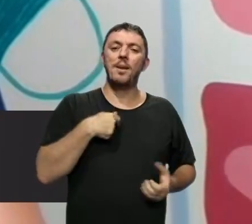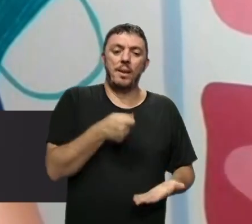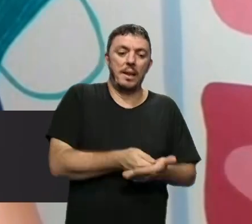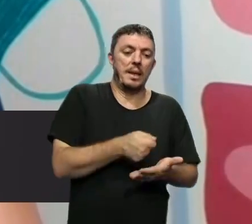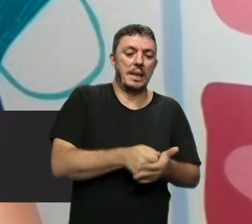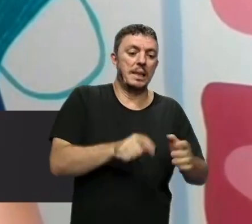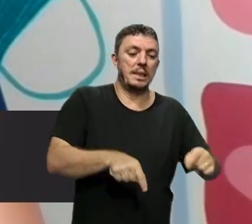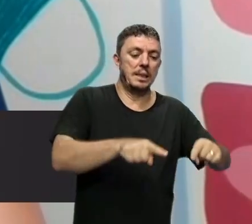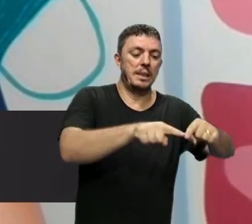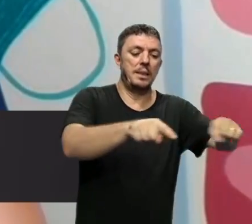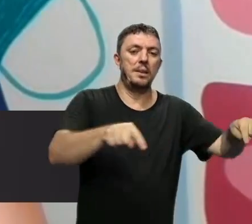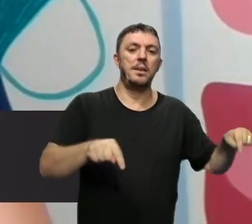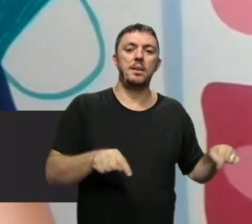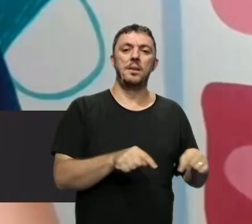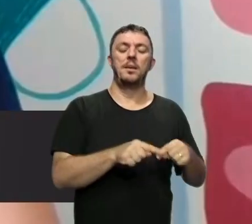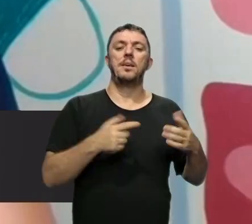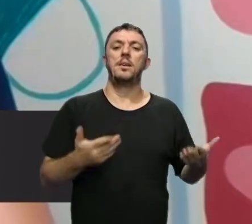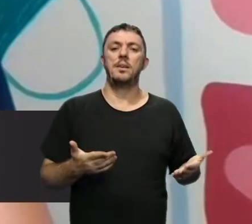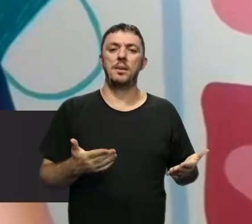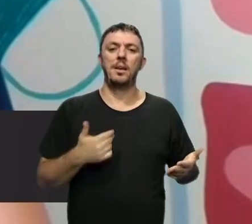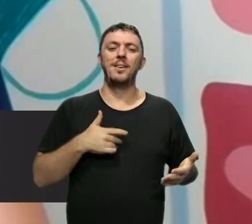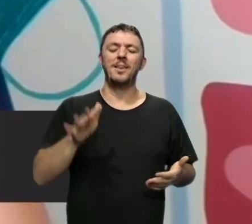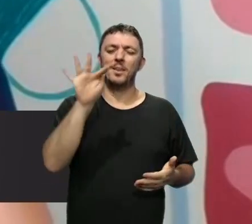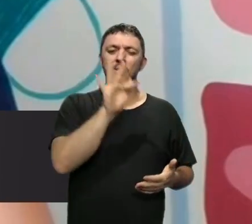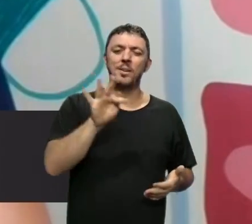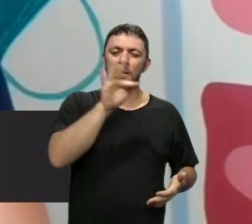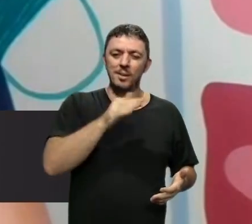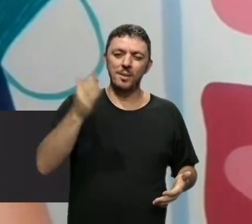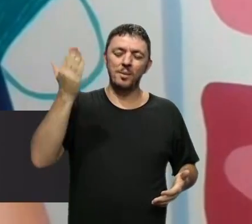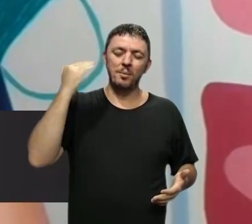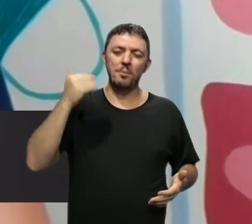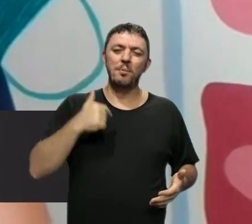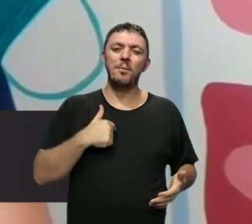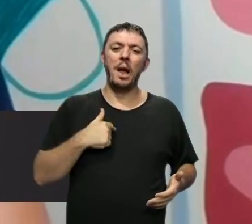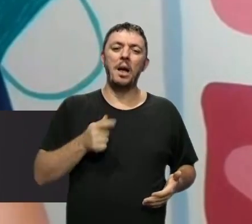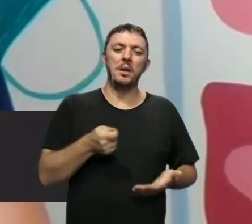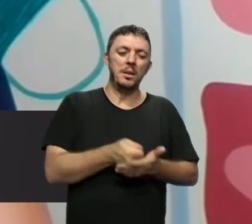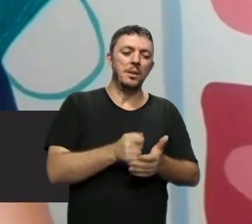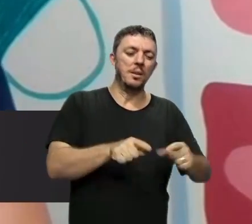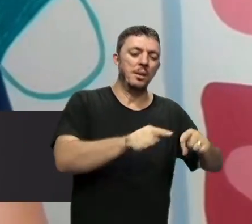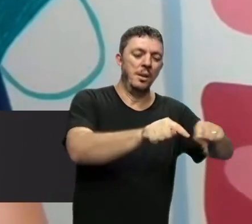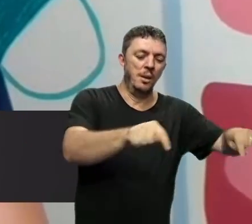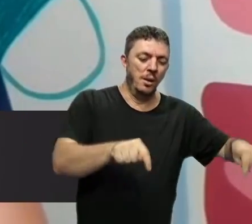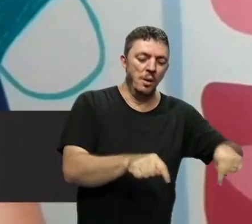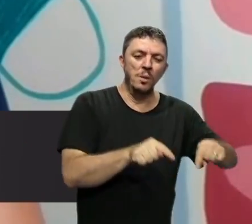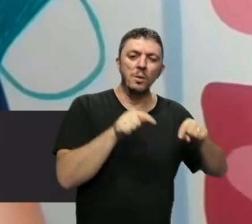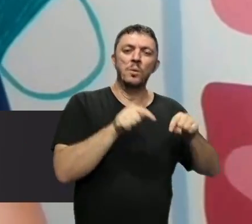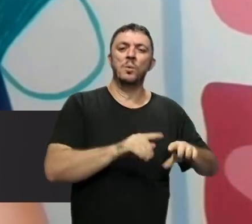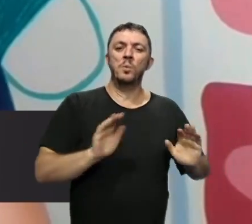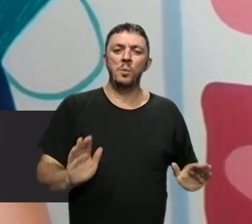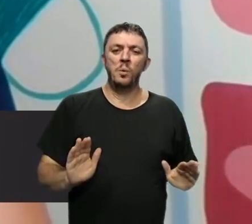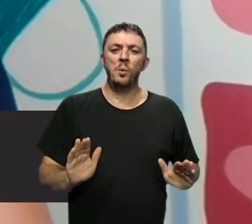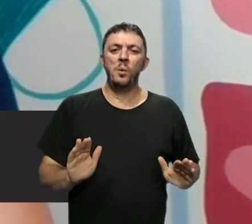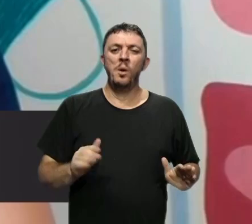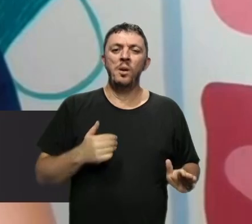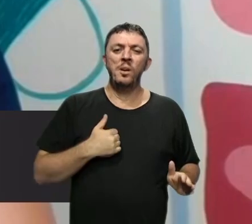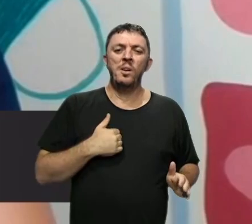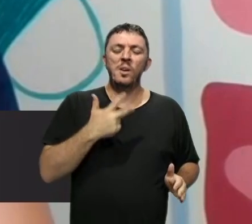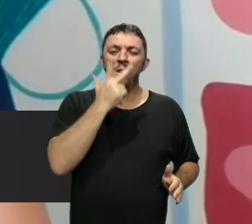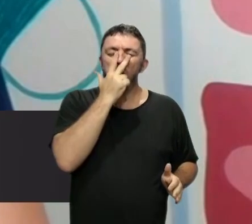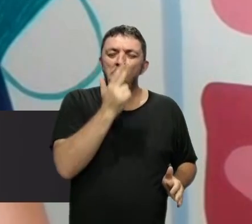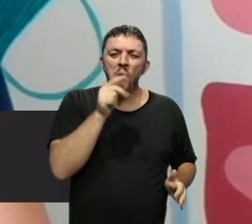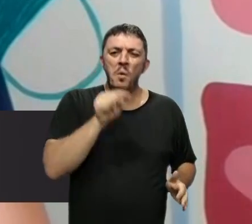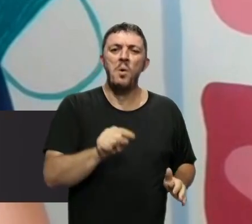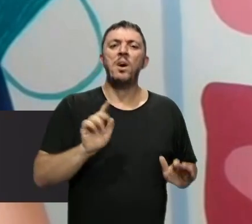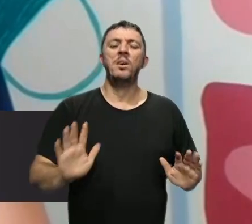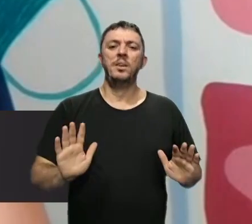processo de formação, mesmo que em nenhum momento tenham falado você tem que estar na frente da sala de aula, isso